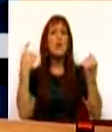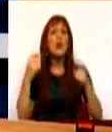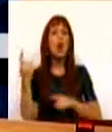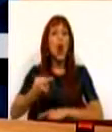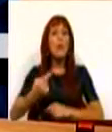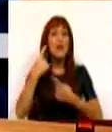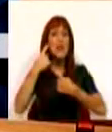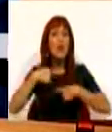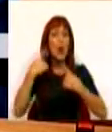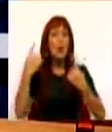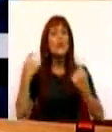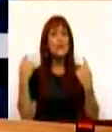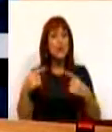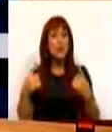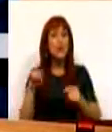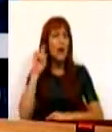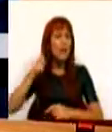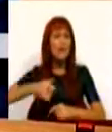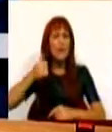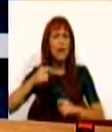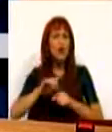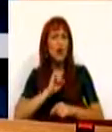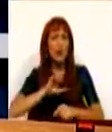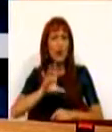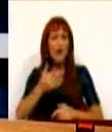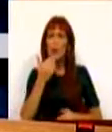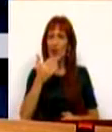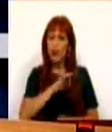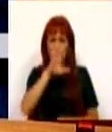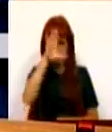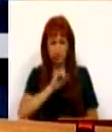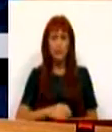e nas obrigações públicas que são essenciais para o nosso país. Muito obrigado, Sr. Ministro.